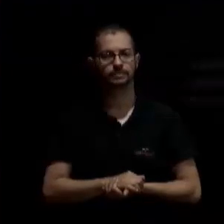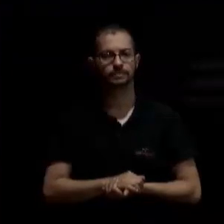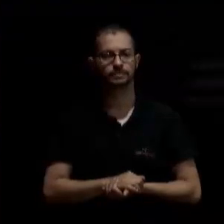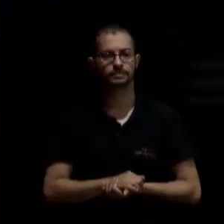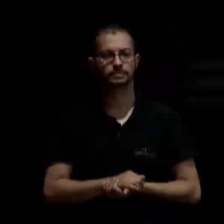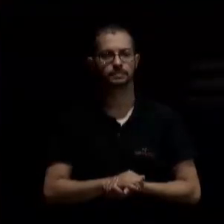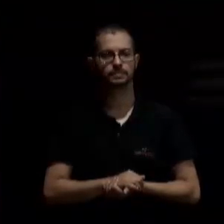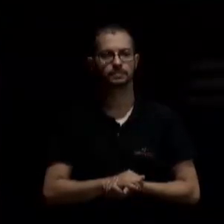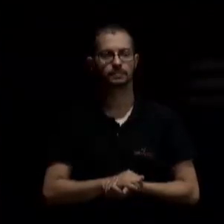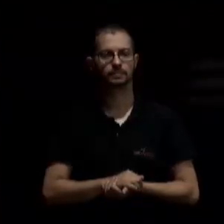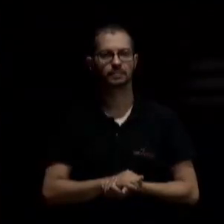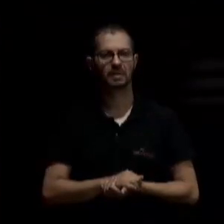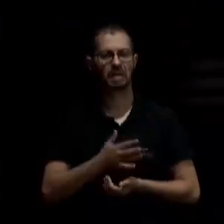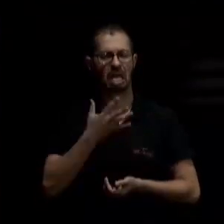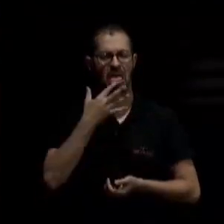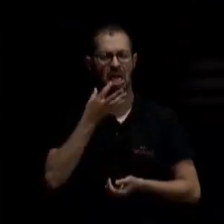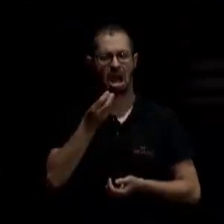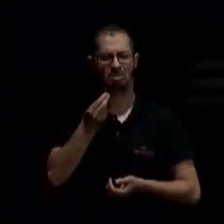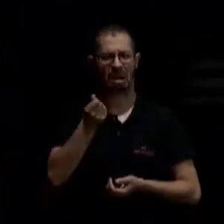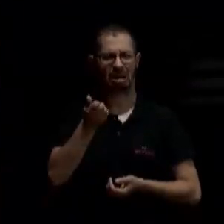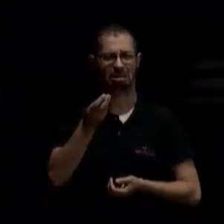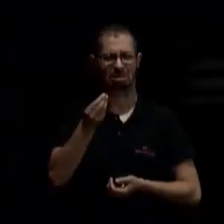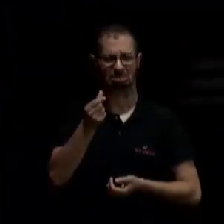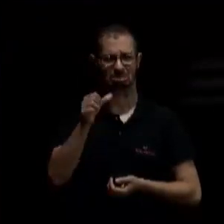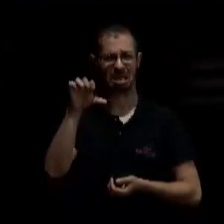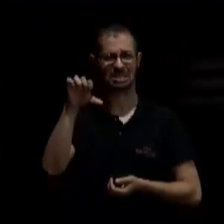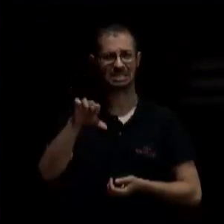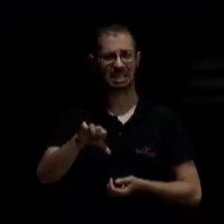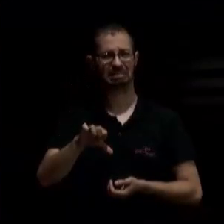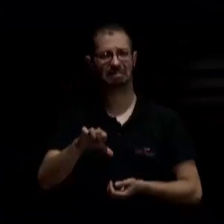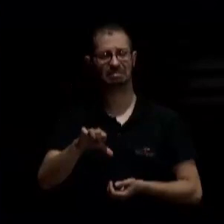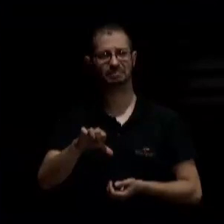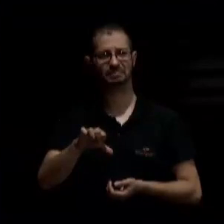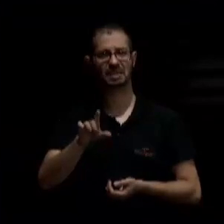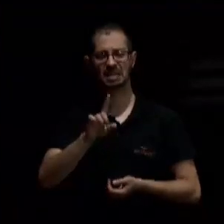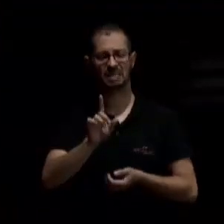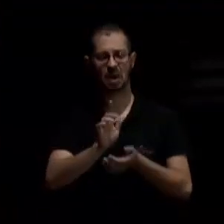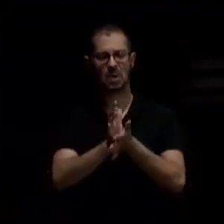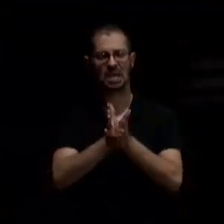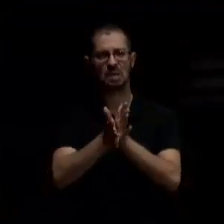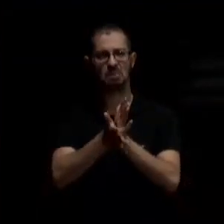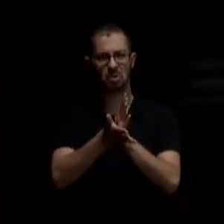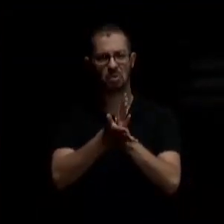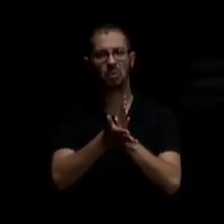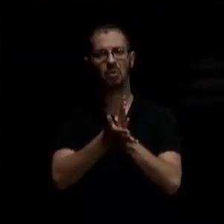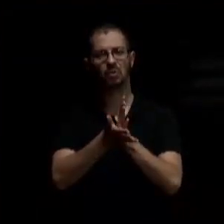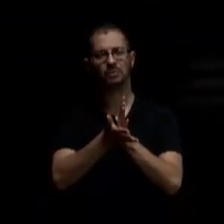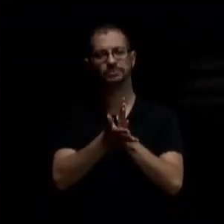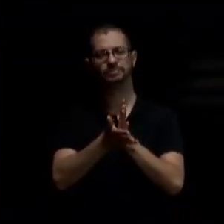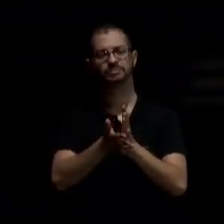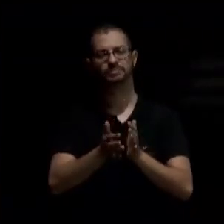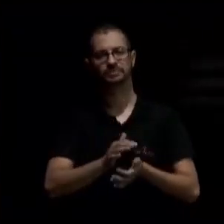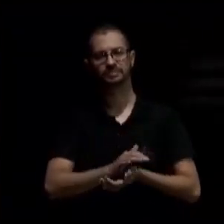Amarga, azeda, não quebrou totalmente a